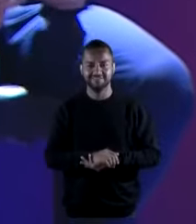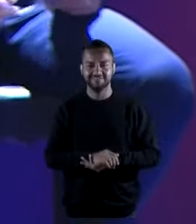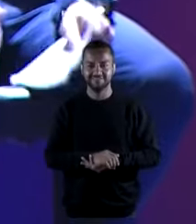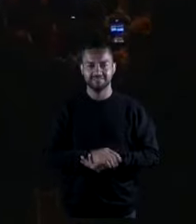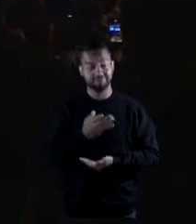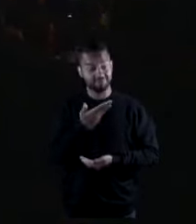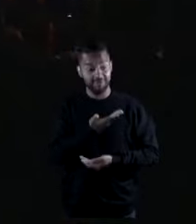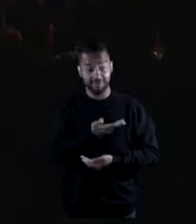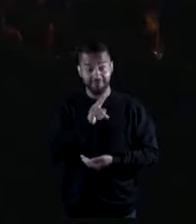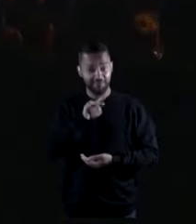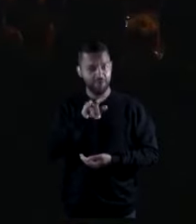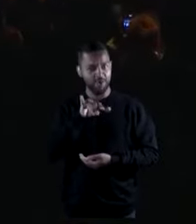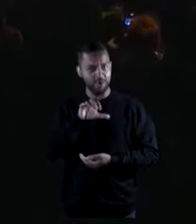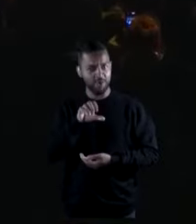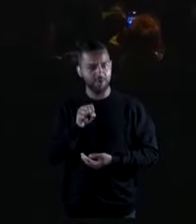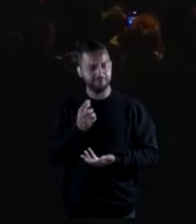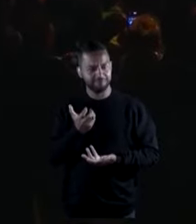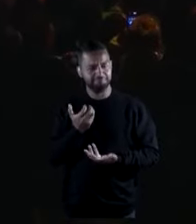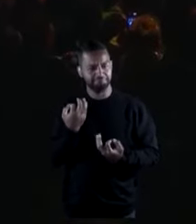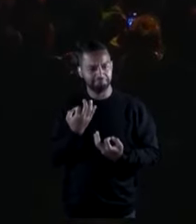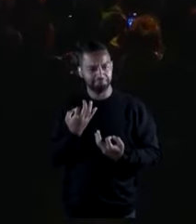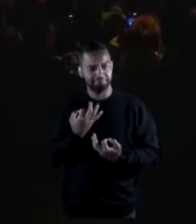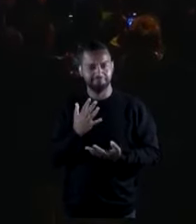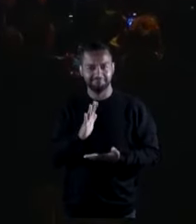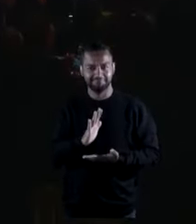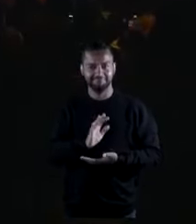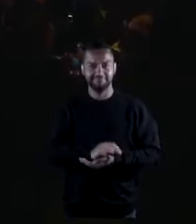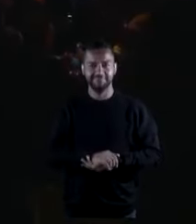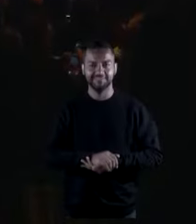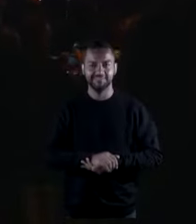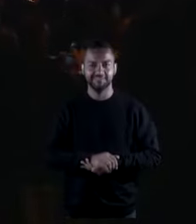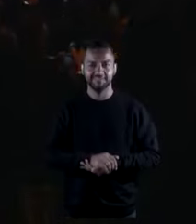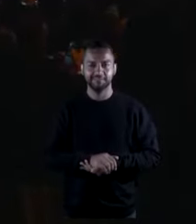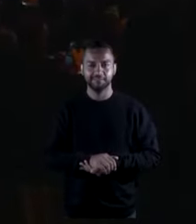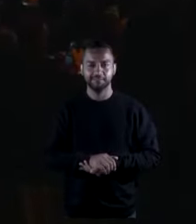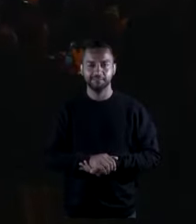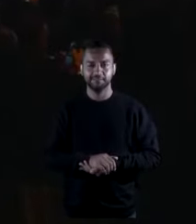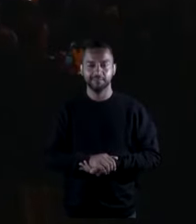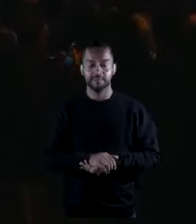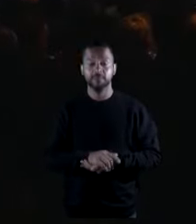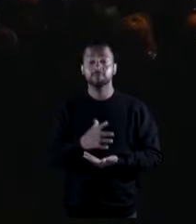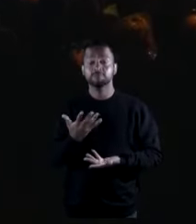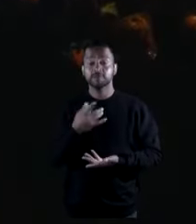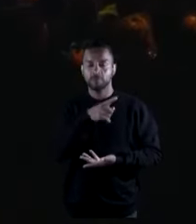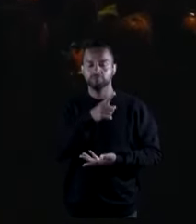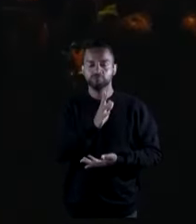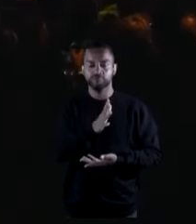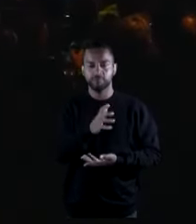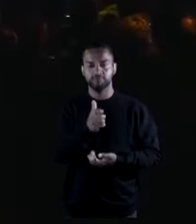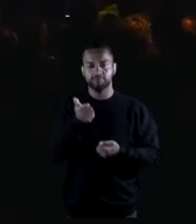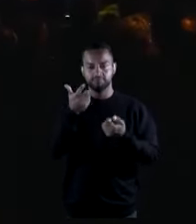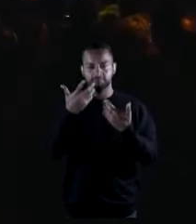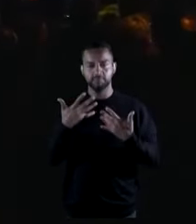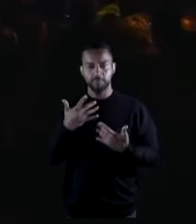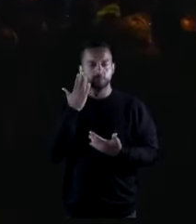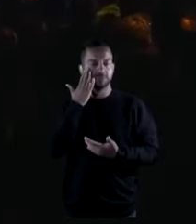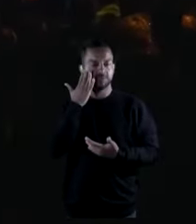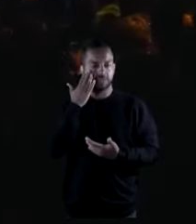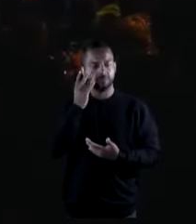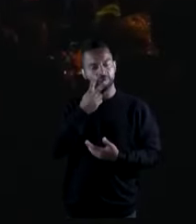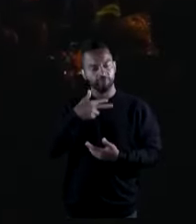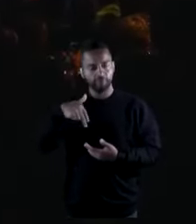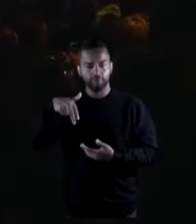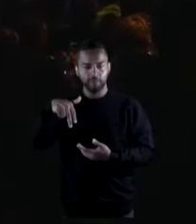do Veloso, né? Aqui, pessoal, pode descer? Ou vem pra cá, ó, ali, já me sinalizaram. Então a gente já sabe a rota, veio pra